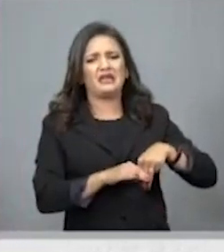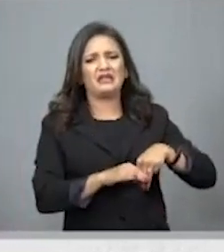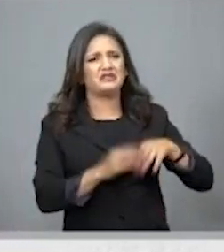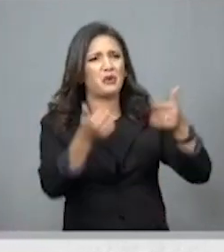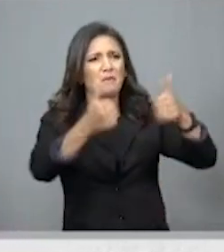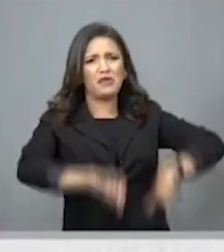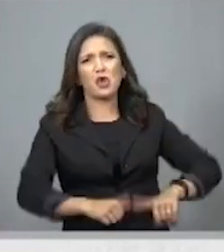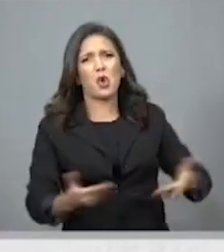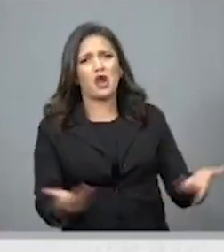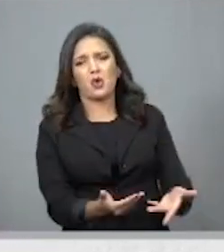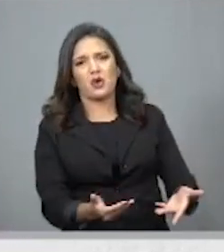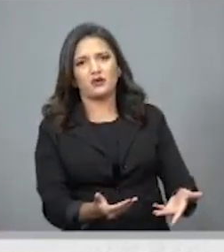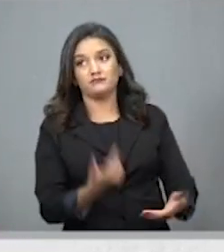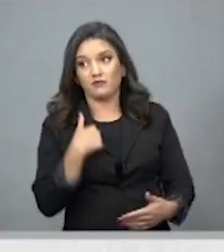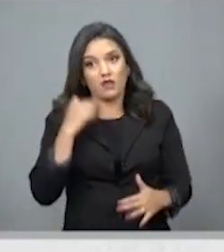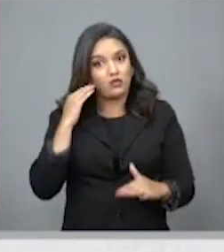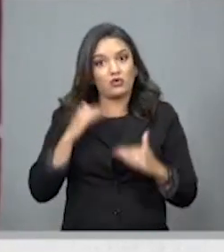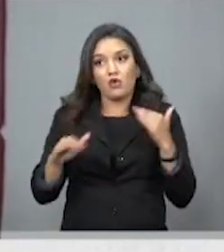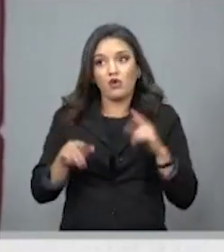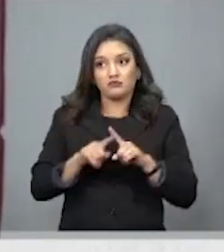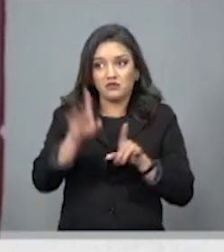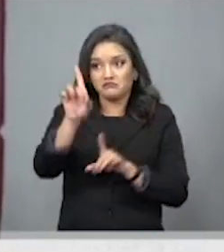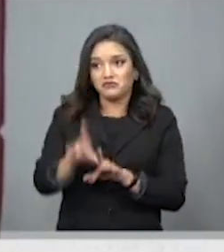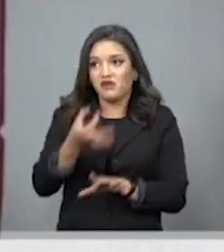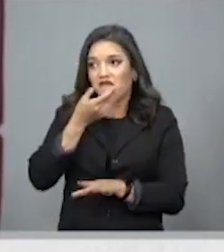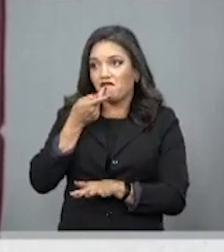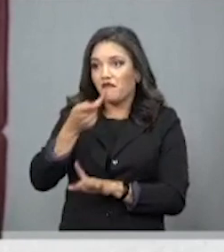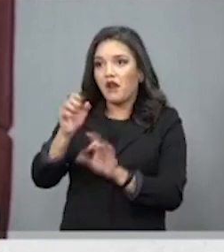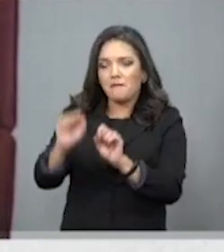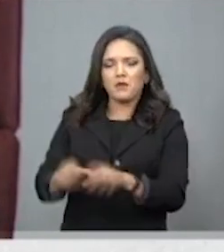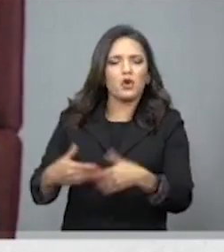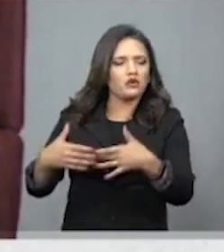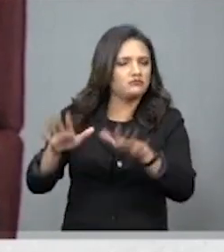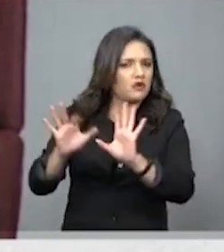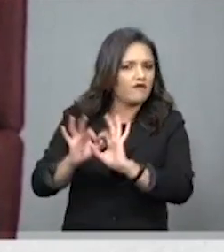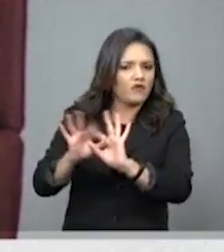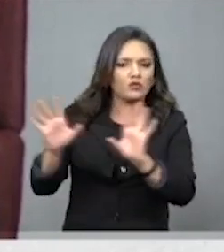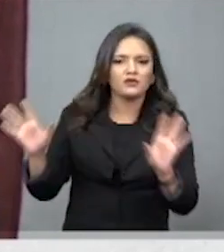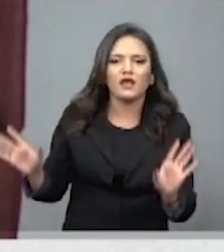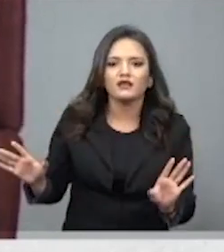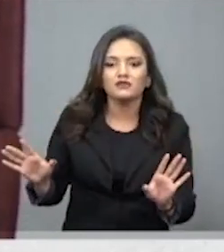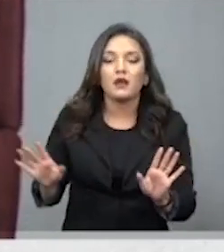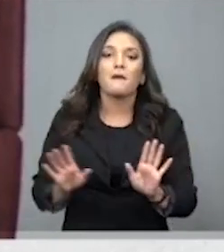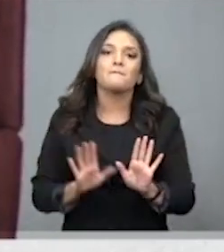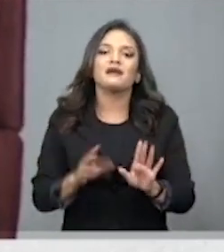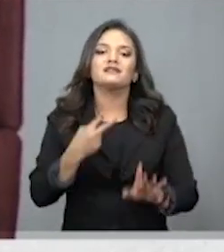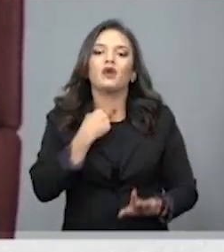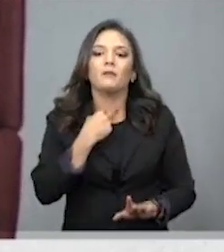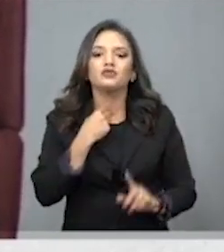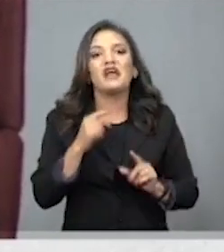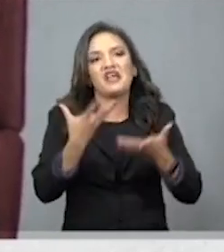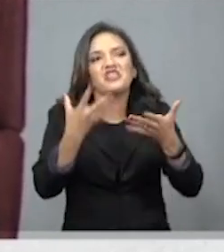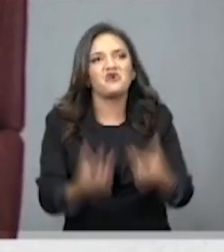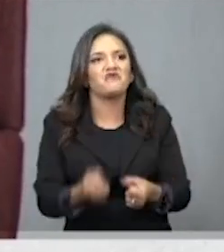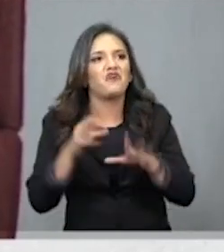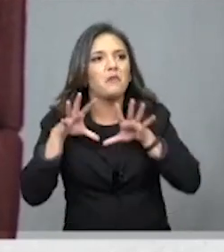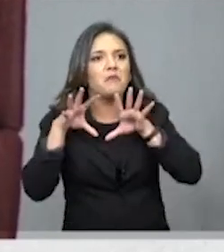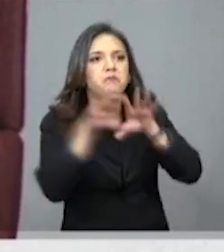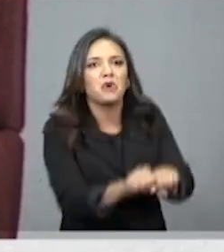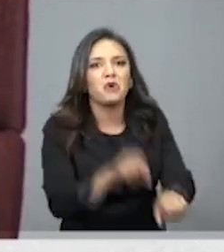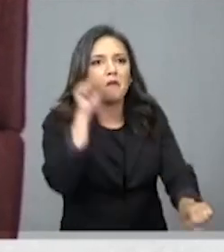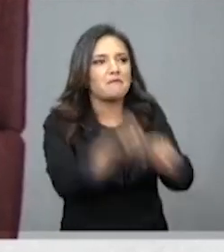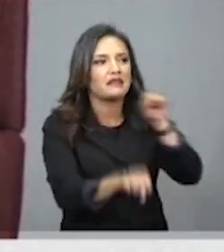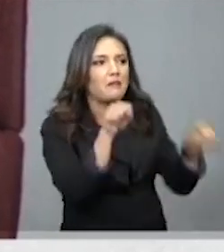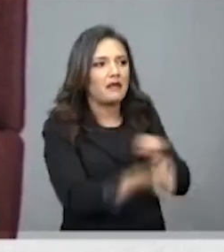mas tem direito de dizer mas evidentemente não tem o direito de dizer aliás por causa disso vamos aproveitar e vamos invadir lá e matar todos eles